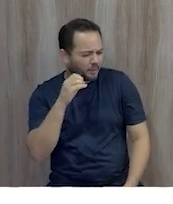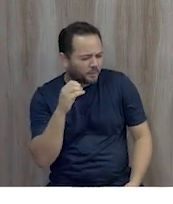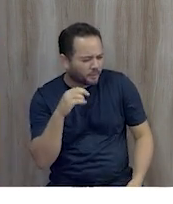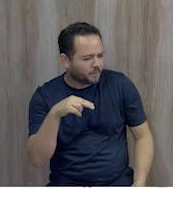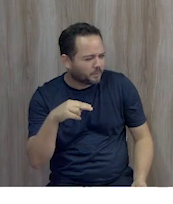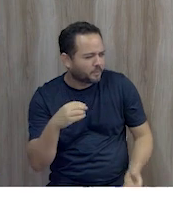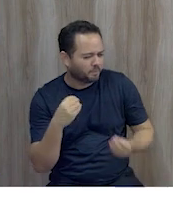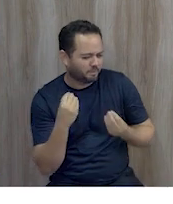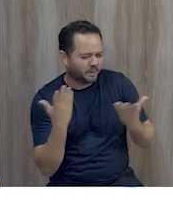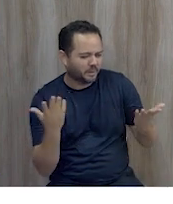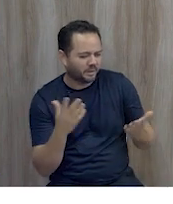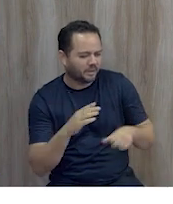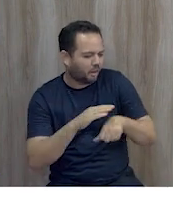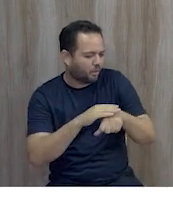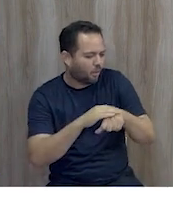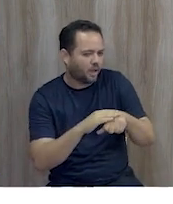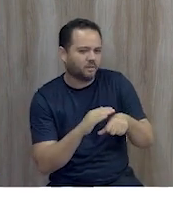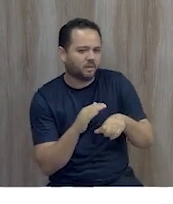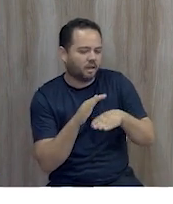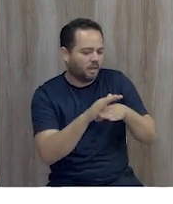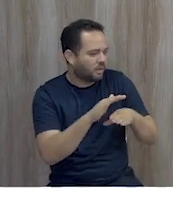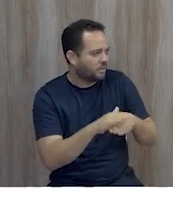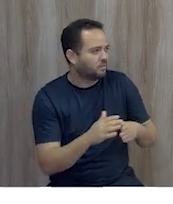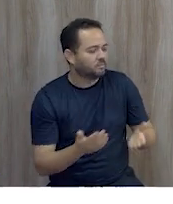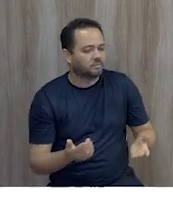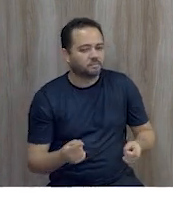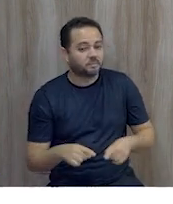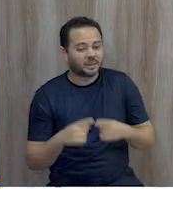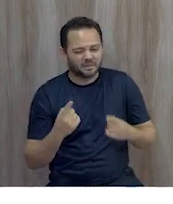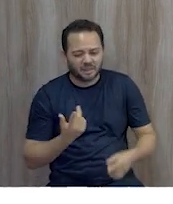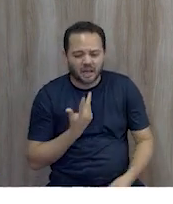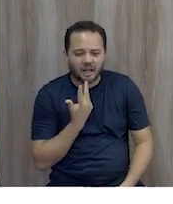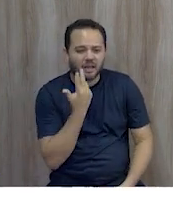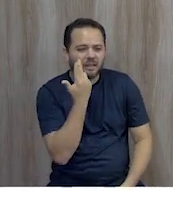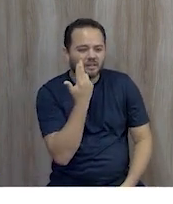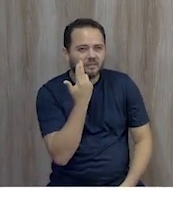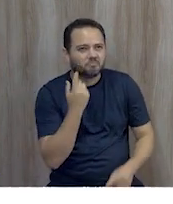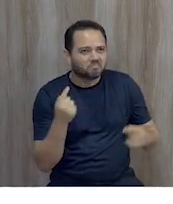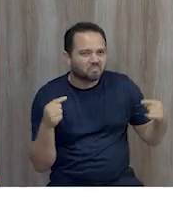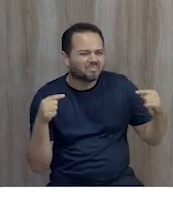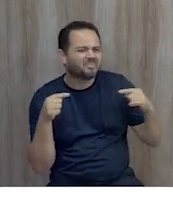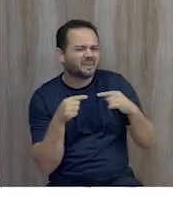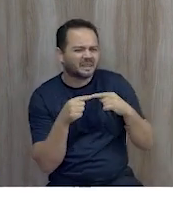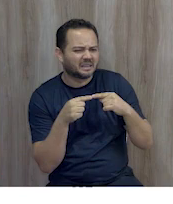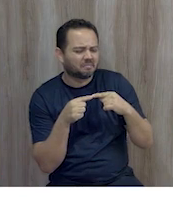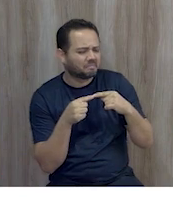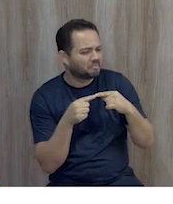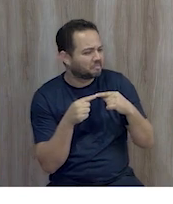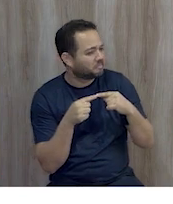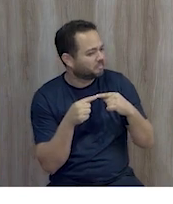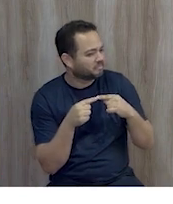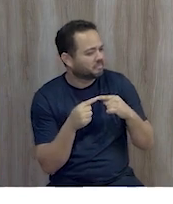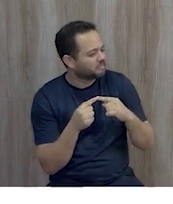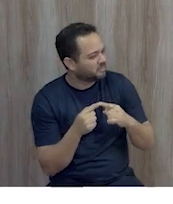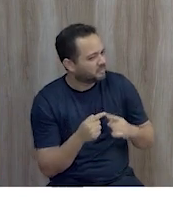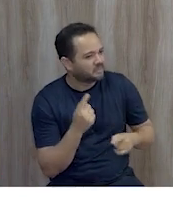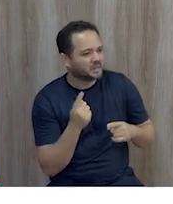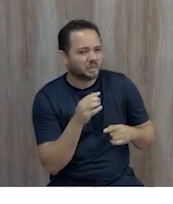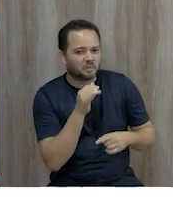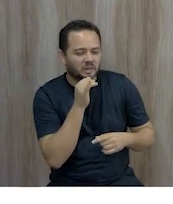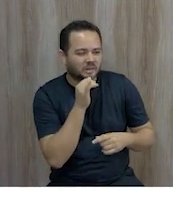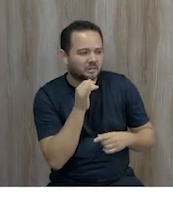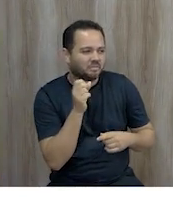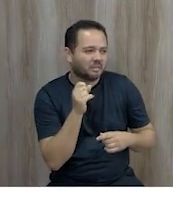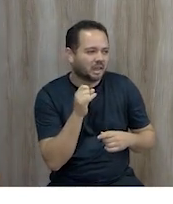é só tratamento de doença. Quando a gente via cirurgia associada à periodontia, era cirurgia para tratar, por exemplo,